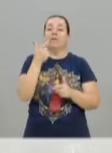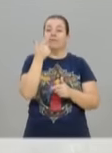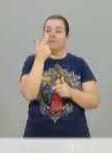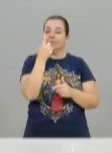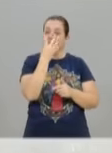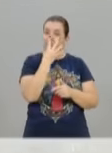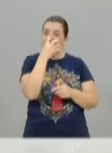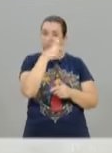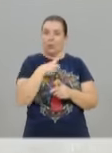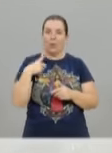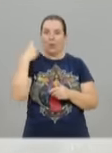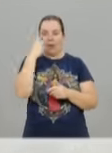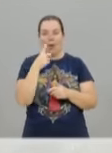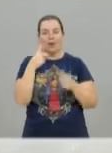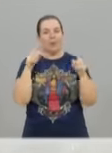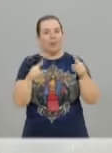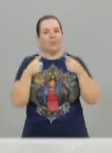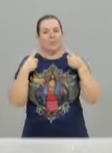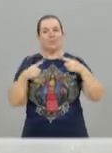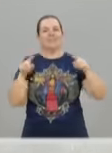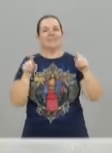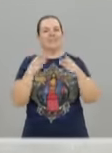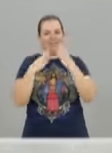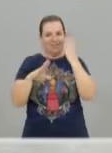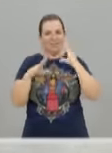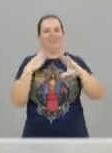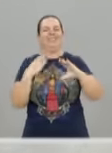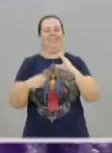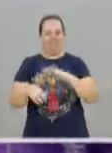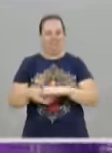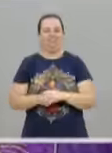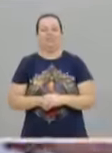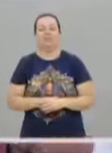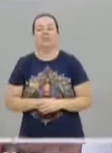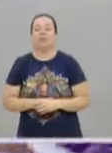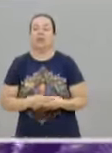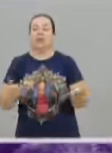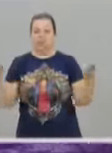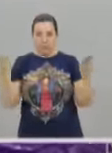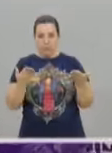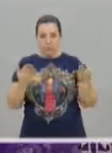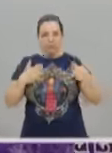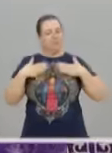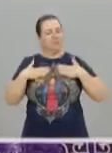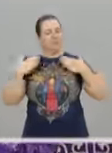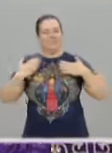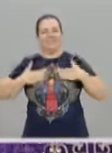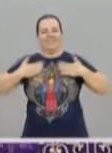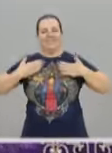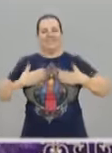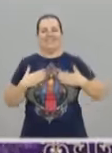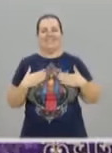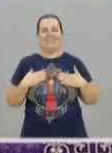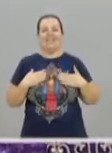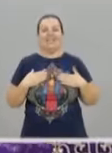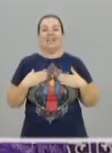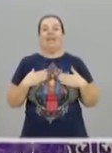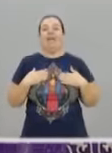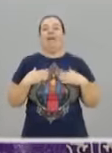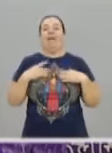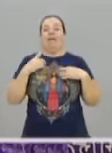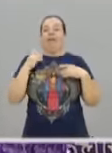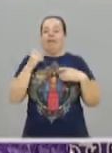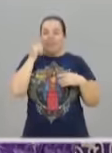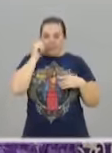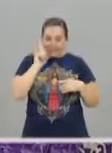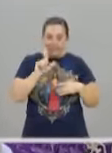católica nós temos uma boa música e hoje com grande alegria mais um passo daqueles que